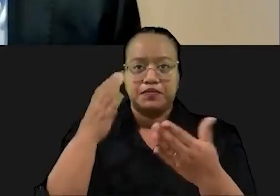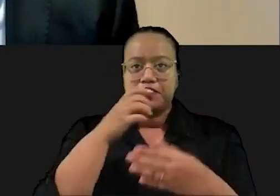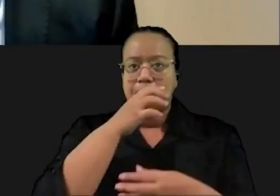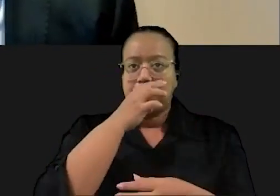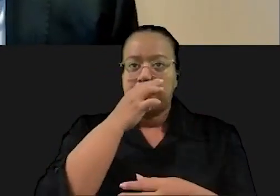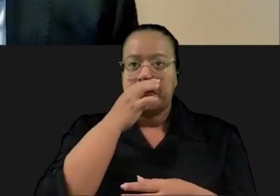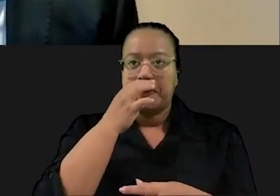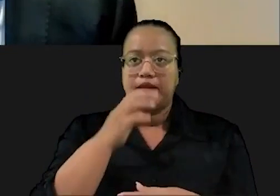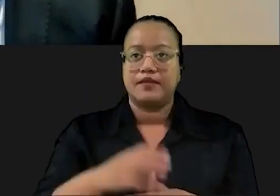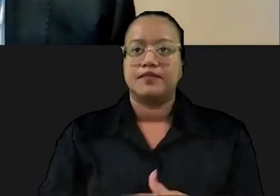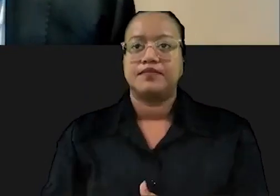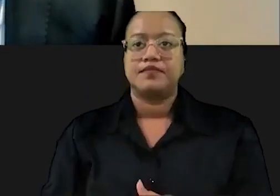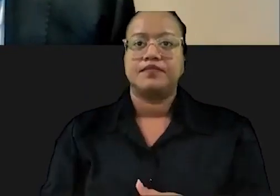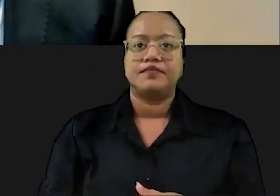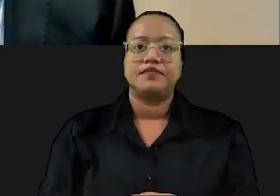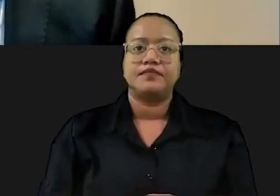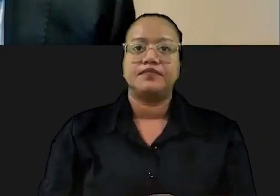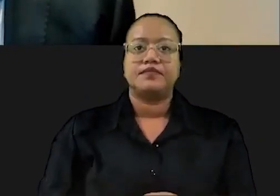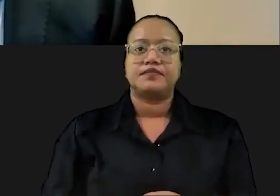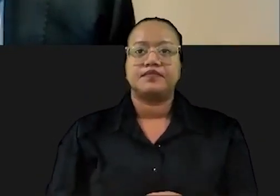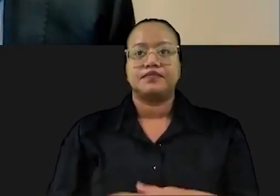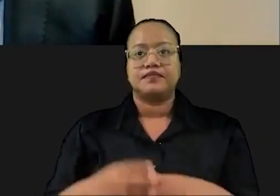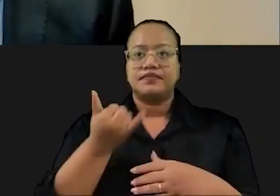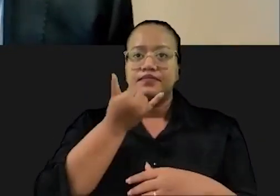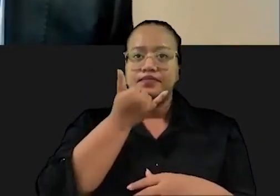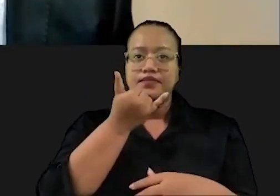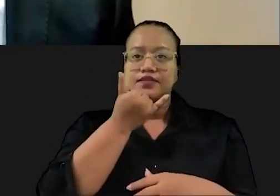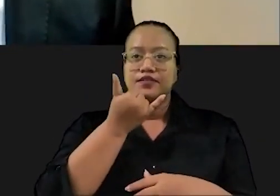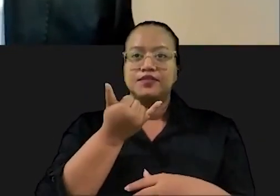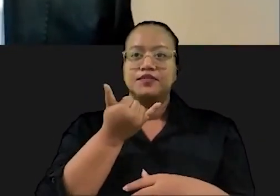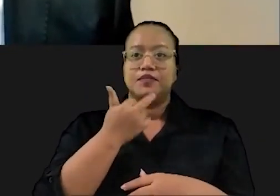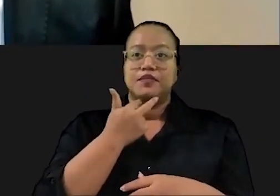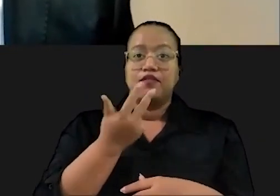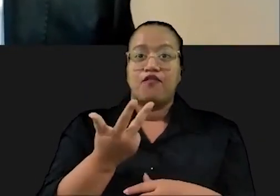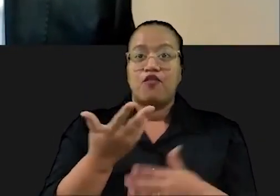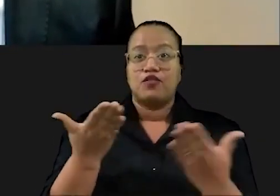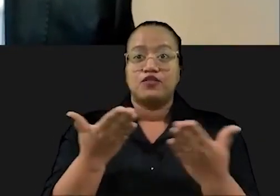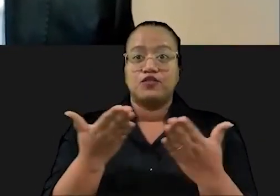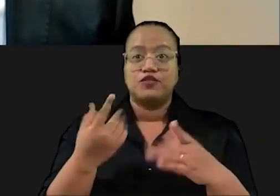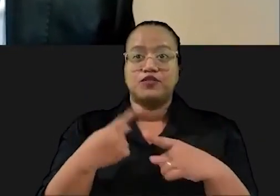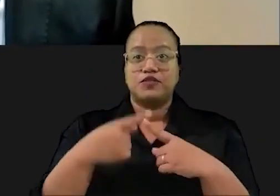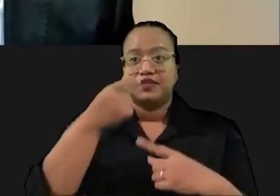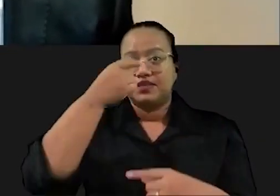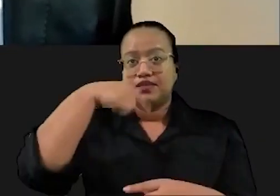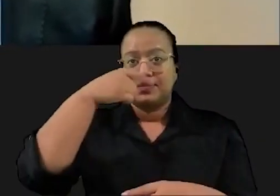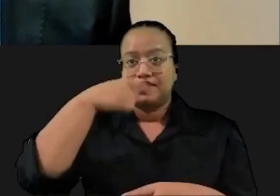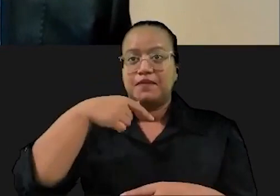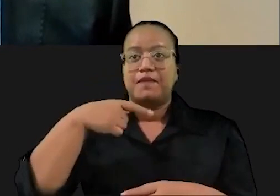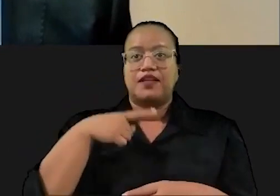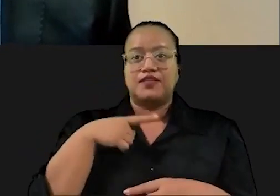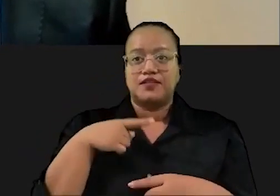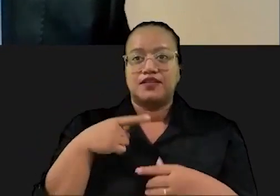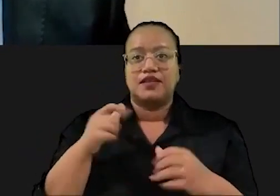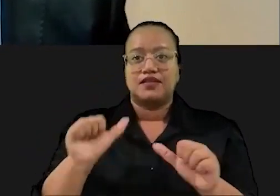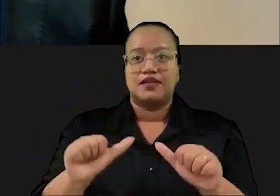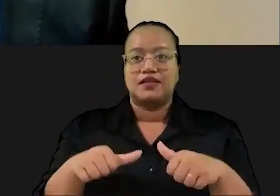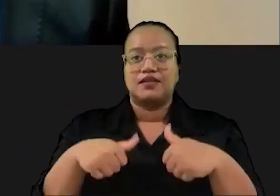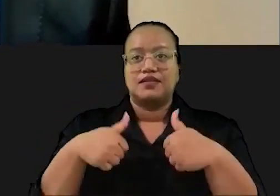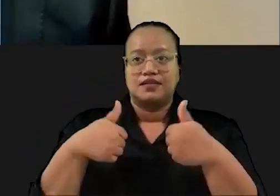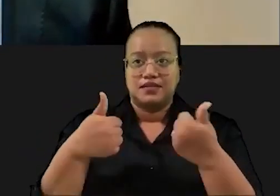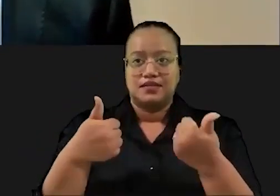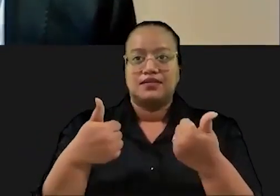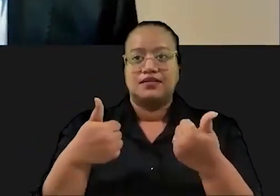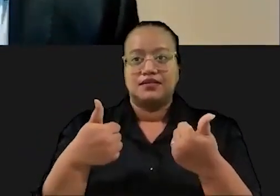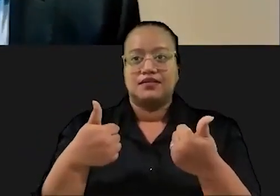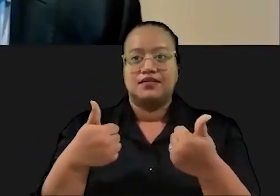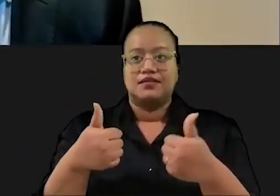E desculpa também, minha voz não tá das melhores hoje, que eu estou gripado. Então, eu estou me recuperando aqui de uma gripe bastante severa que eu tive esses dias